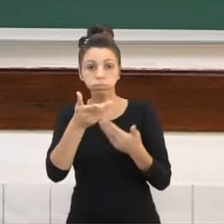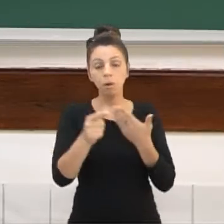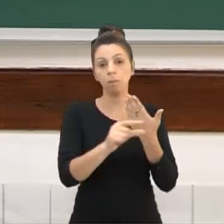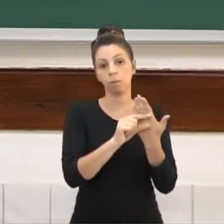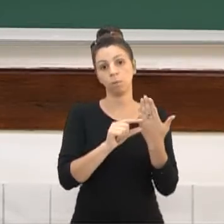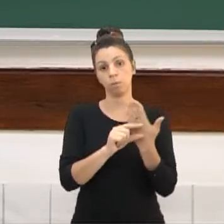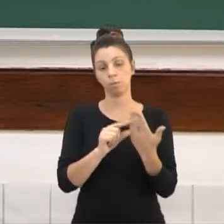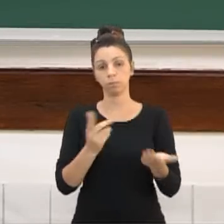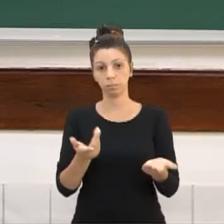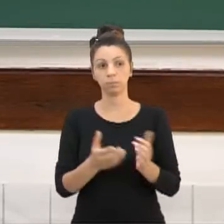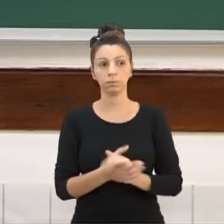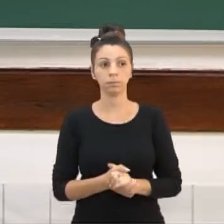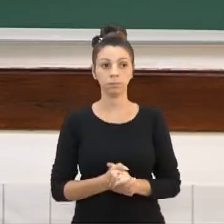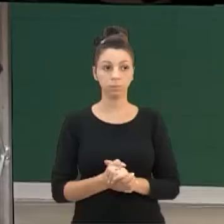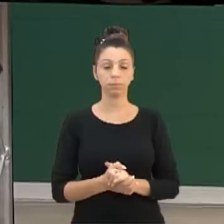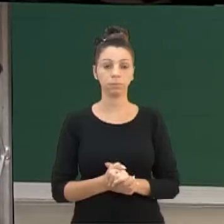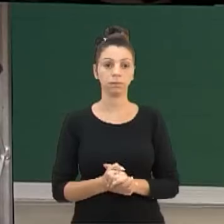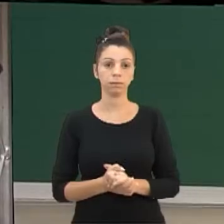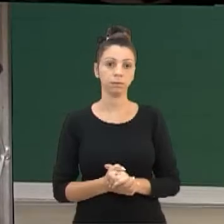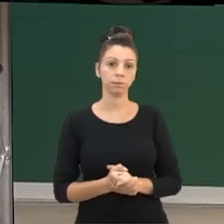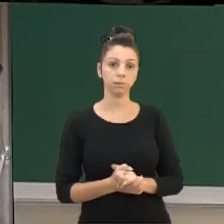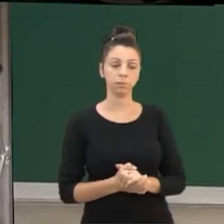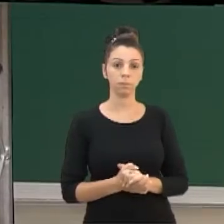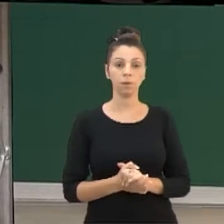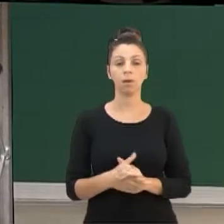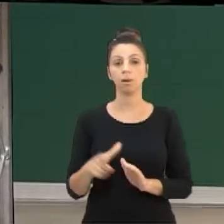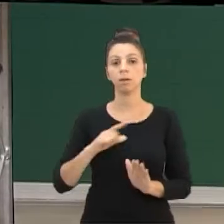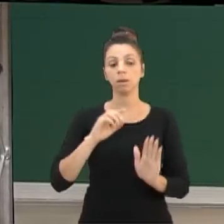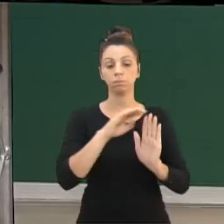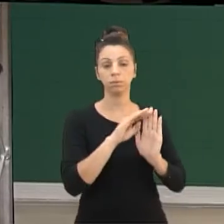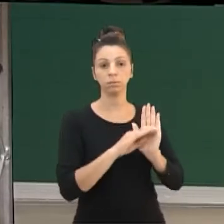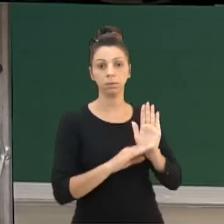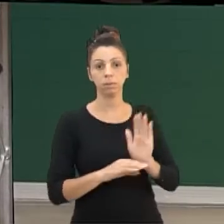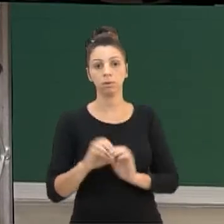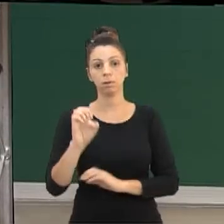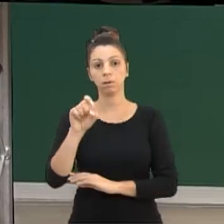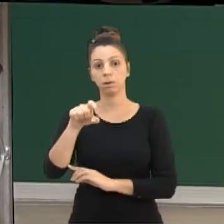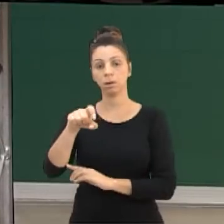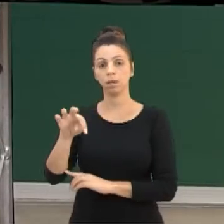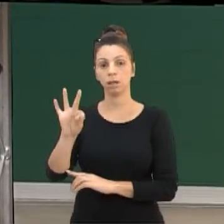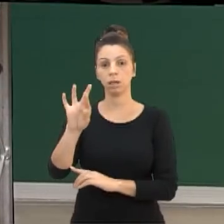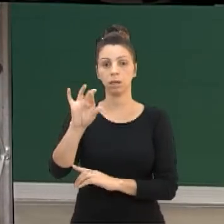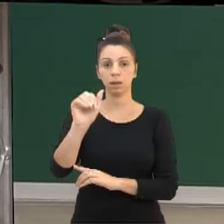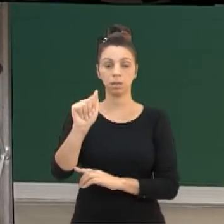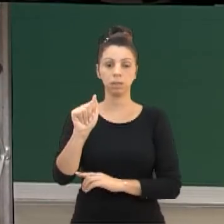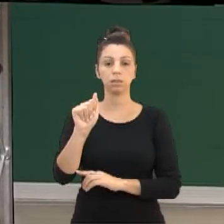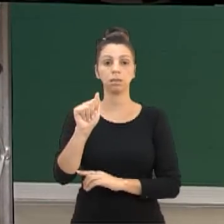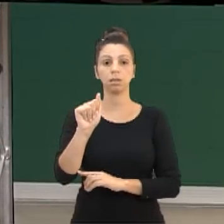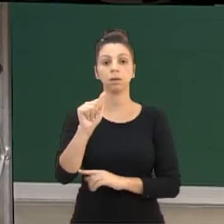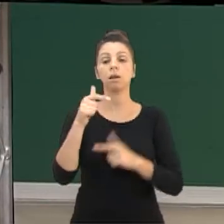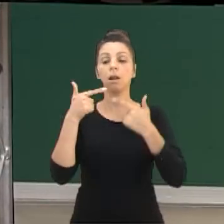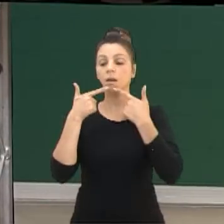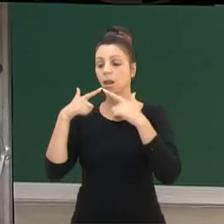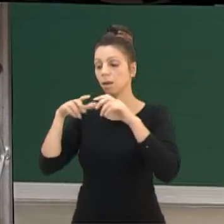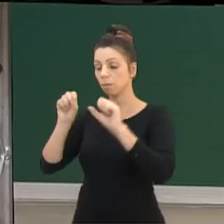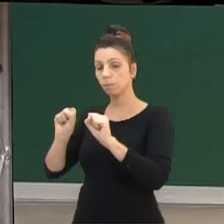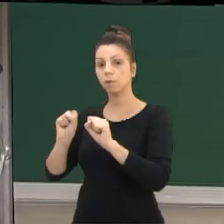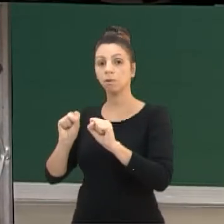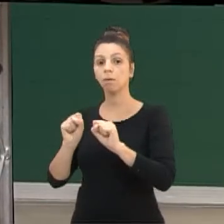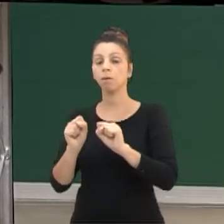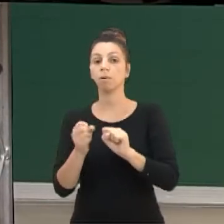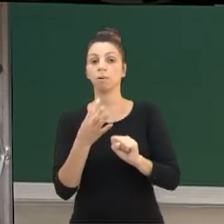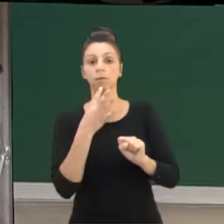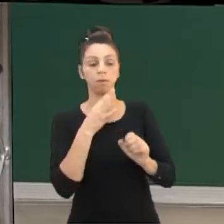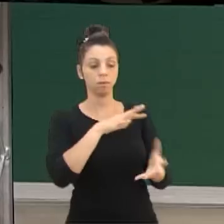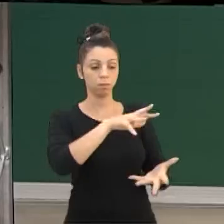certo? Então, a gente tem esses elementos extralinguísticos, né? Se referem aí ao conhecimento de mundo entre o emissor